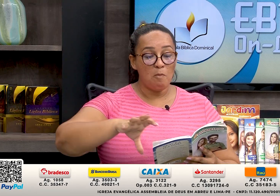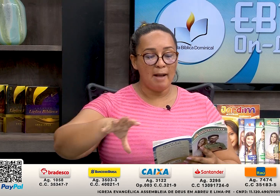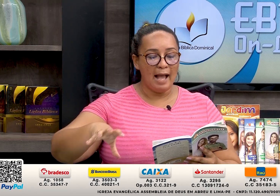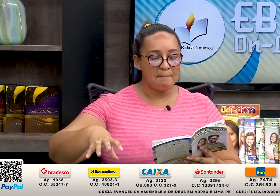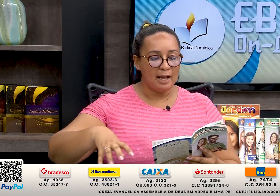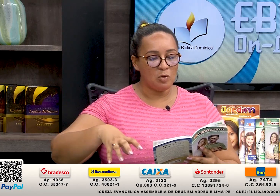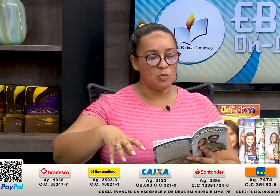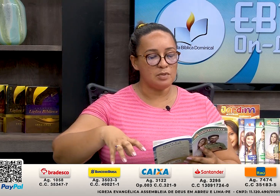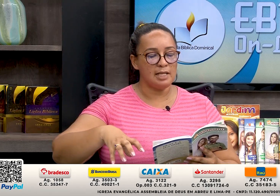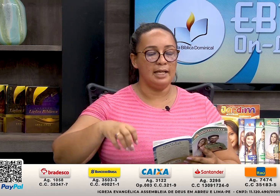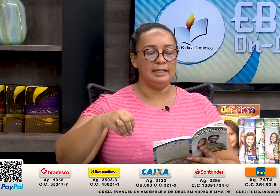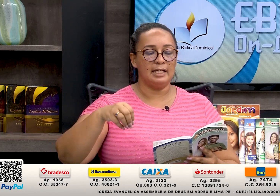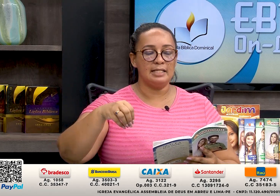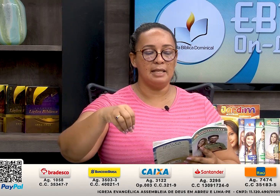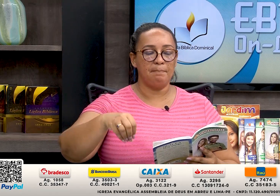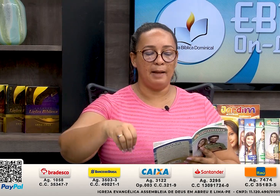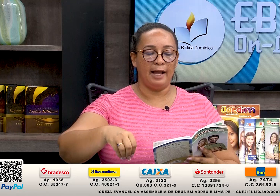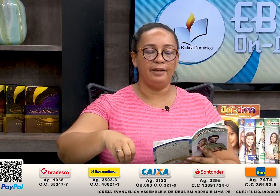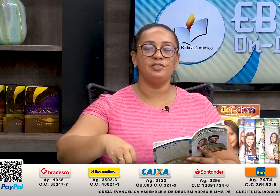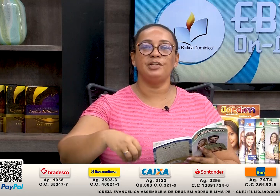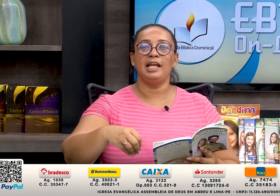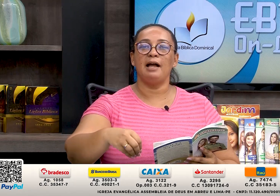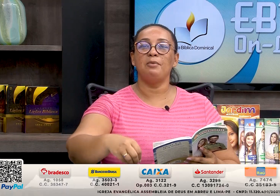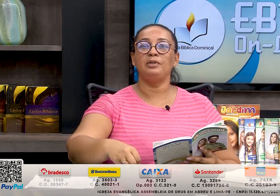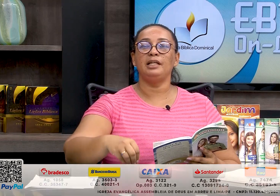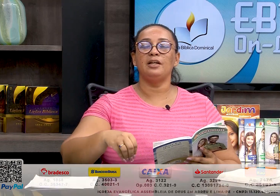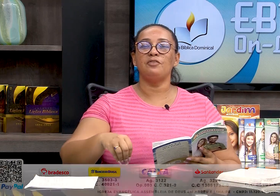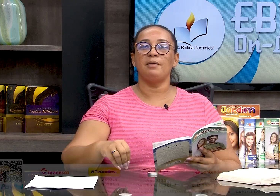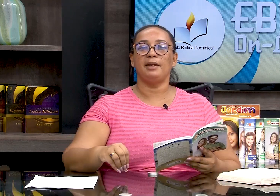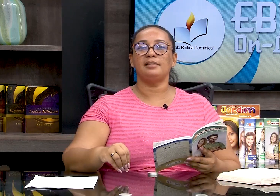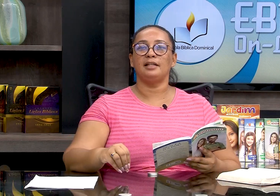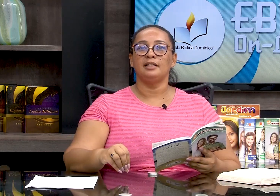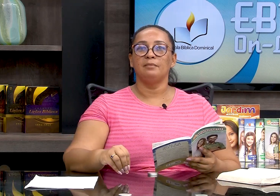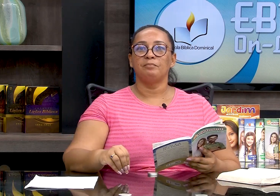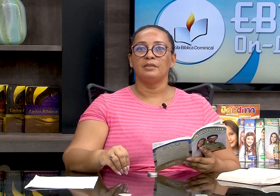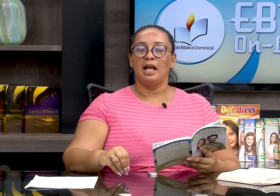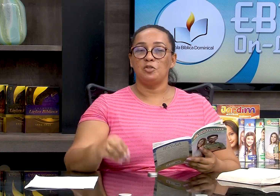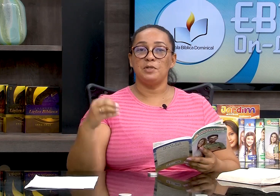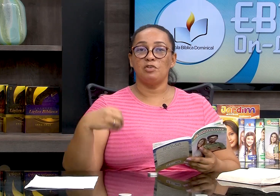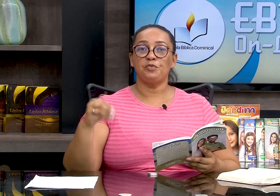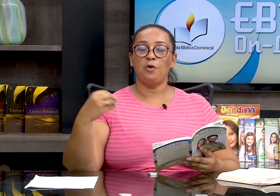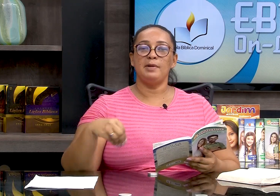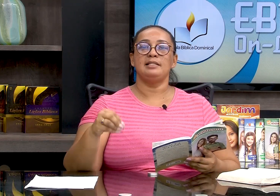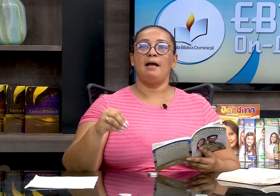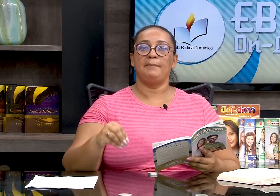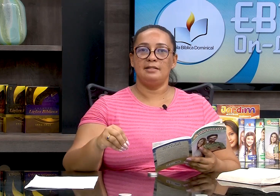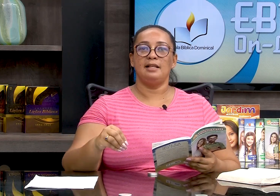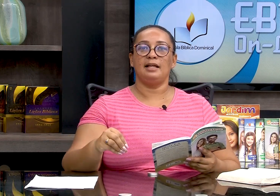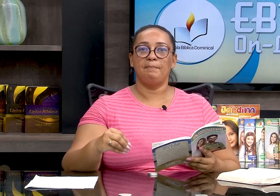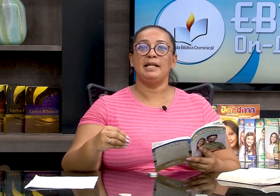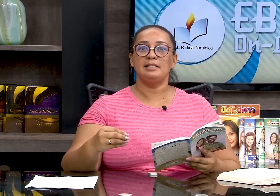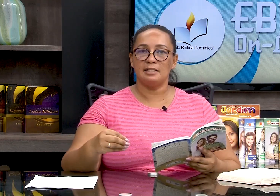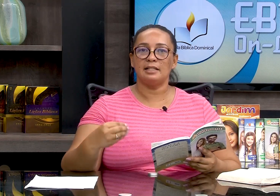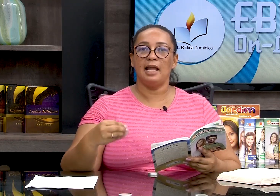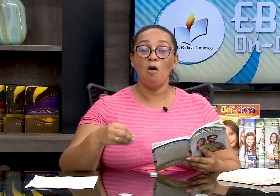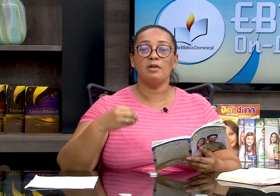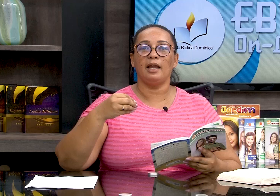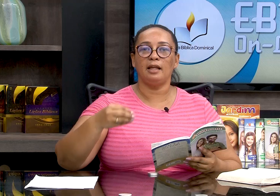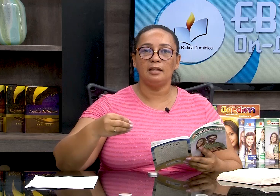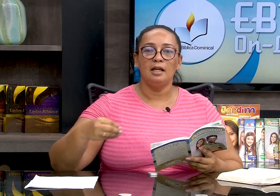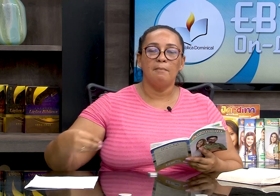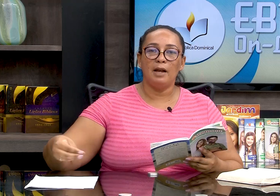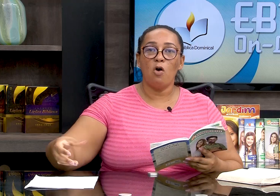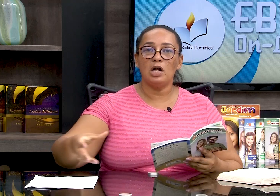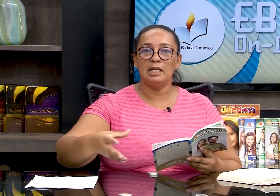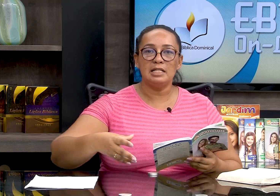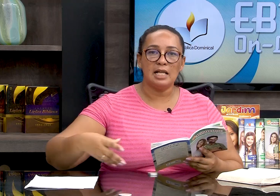arrumar a bagunça e trazer paz e harmonia novamente as pessoas vão começar a pensar que precisa ter